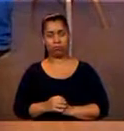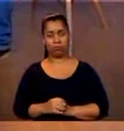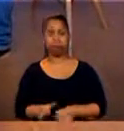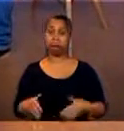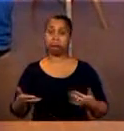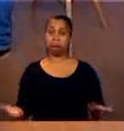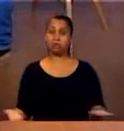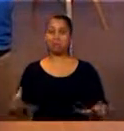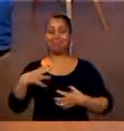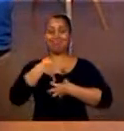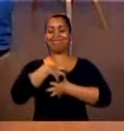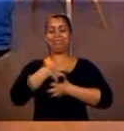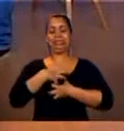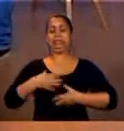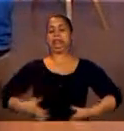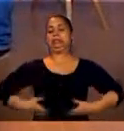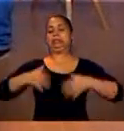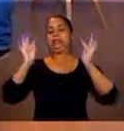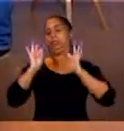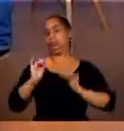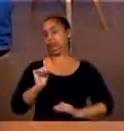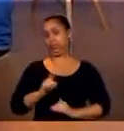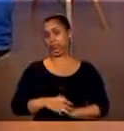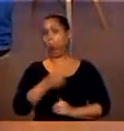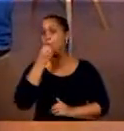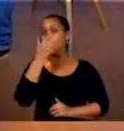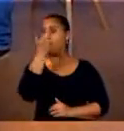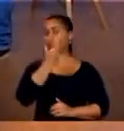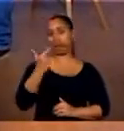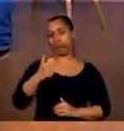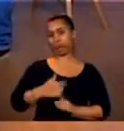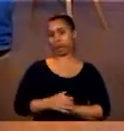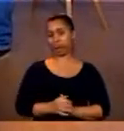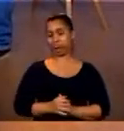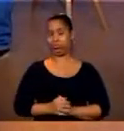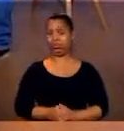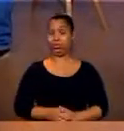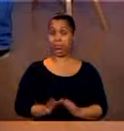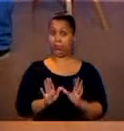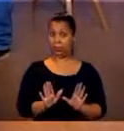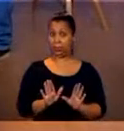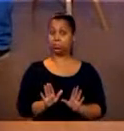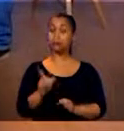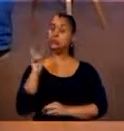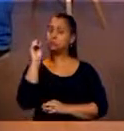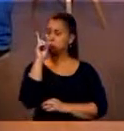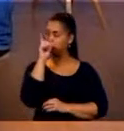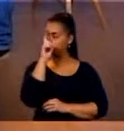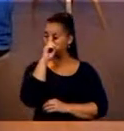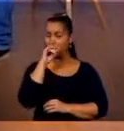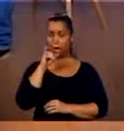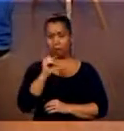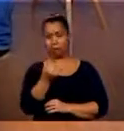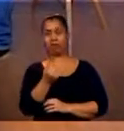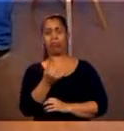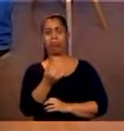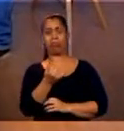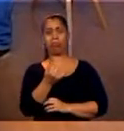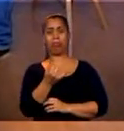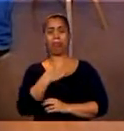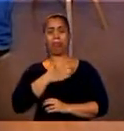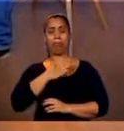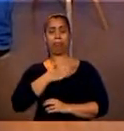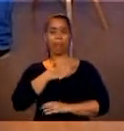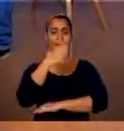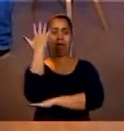E isto não é agradável, não é bom, né? Mas dificilmente eu aproveito da sombra da